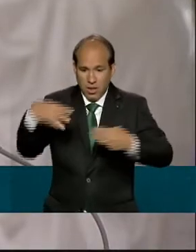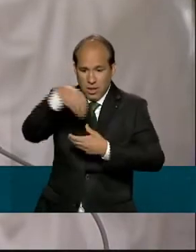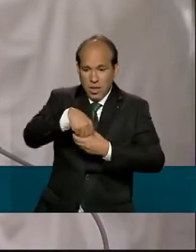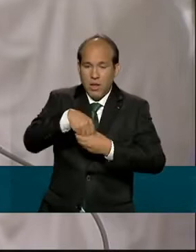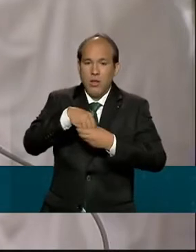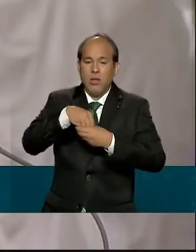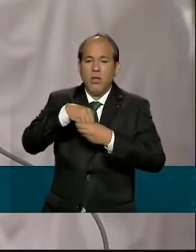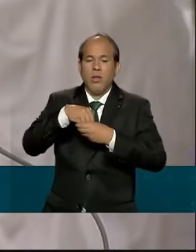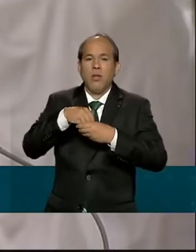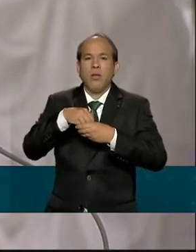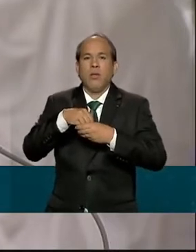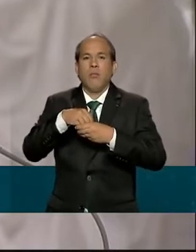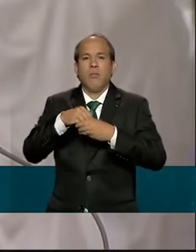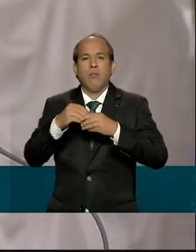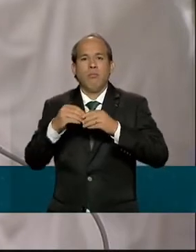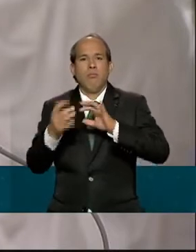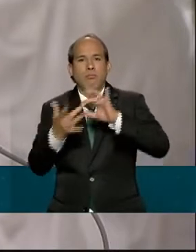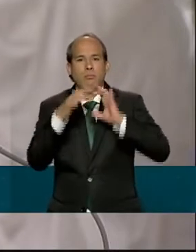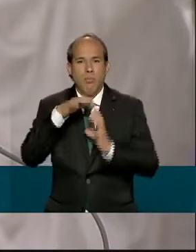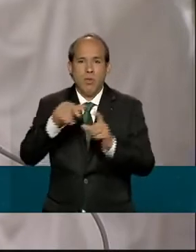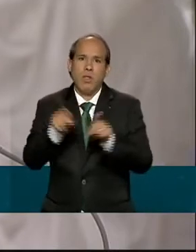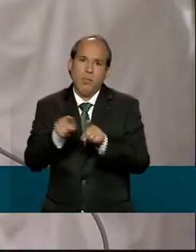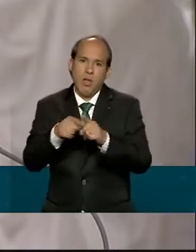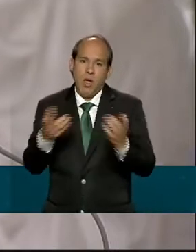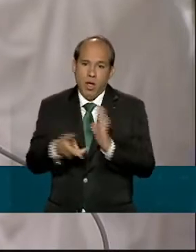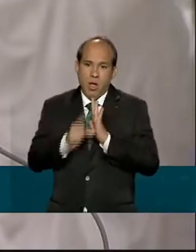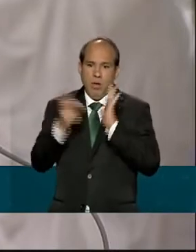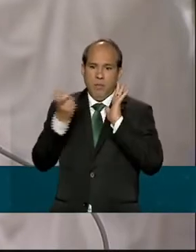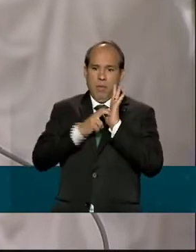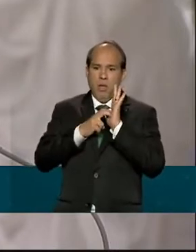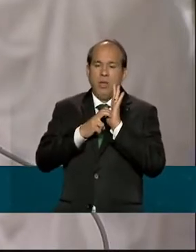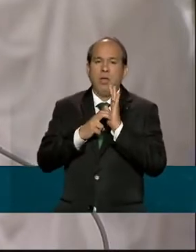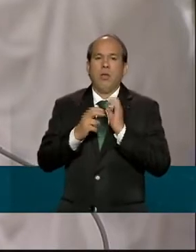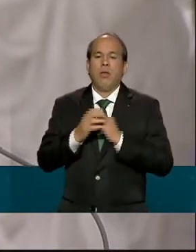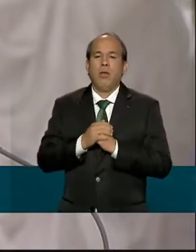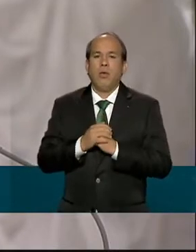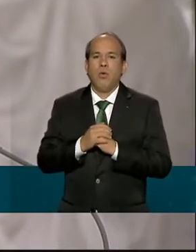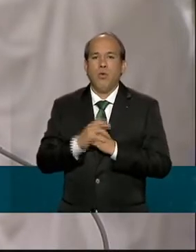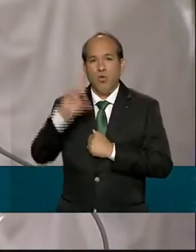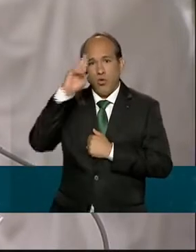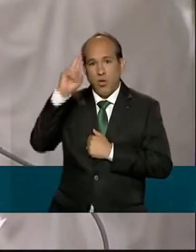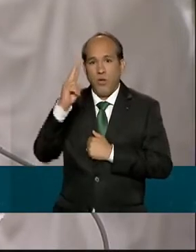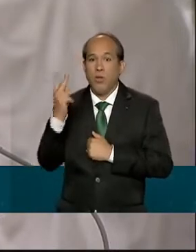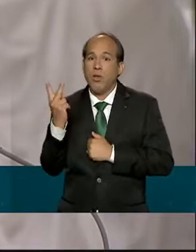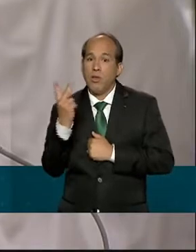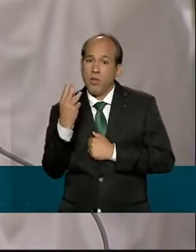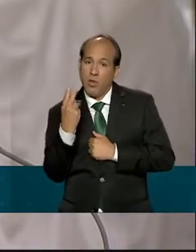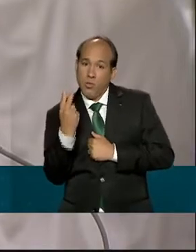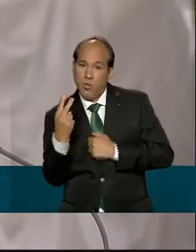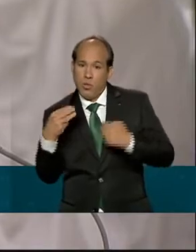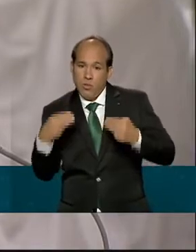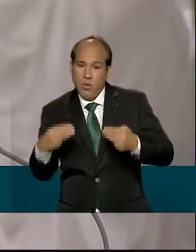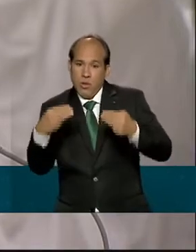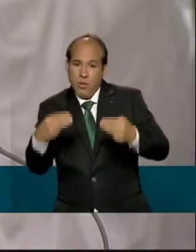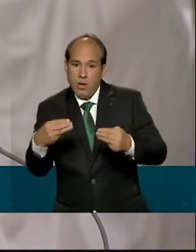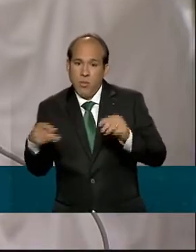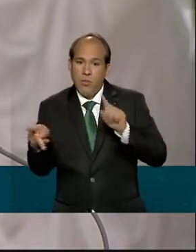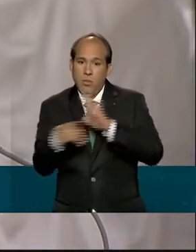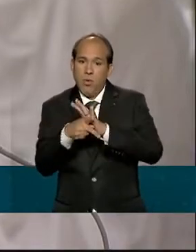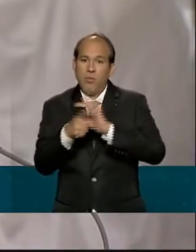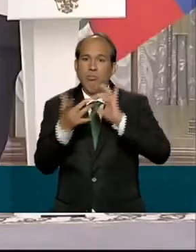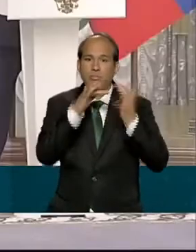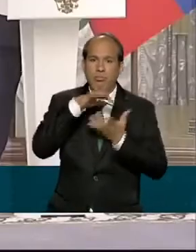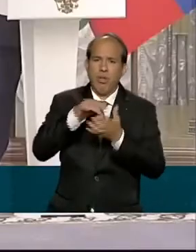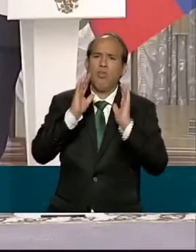exteriores e defesa. A propósito, hoje de manhã em Moscou, os chefes dessas pastas pela primeira vez realizaram